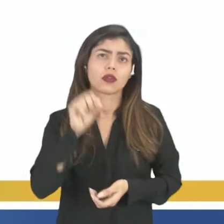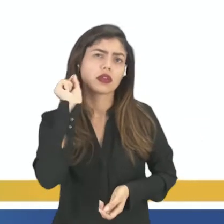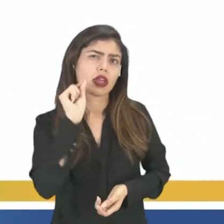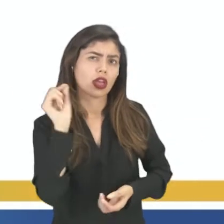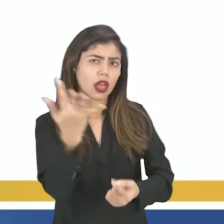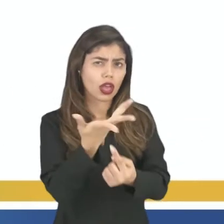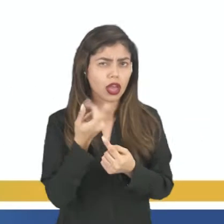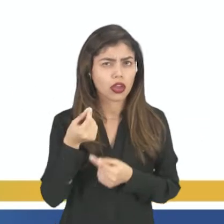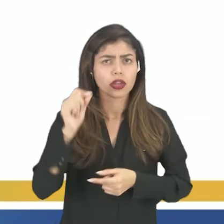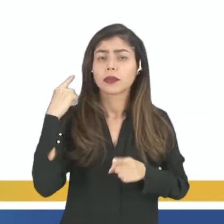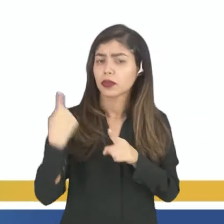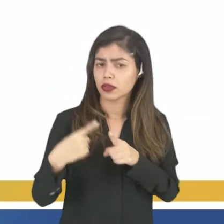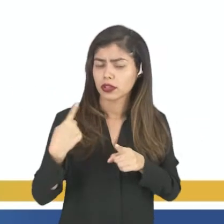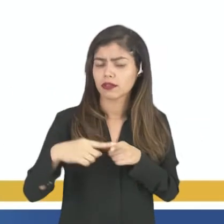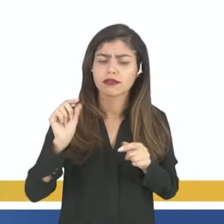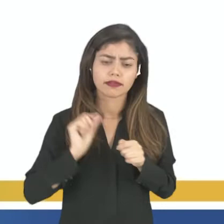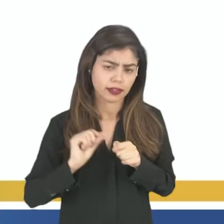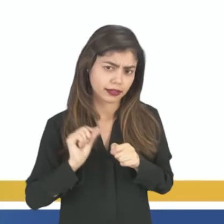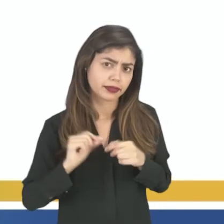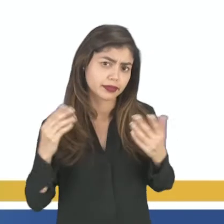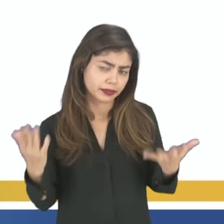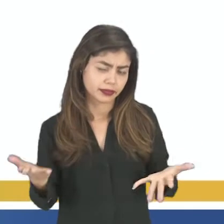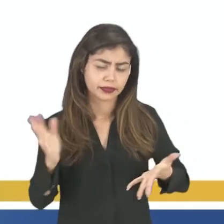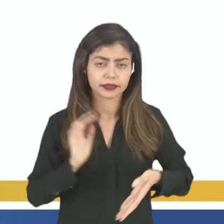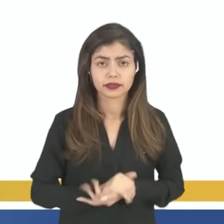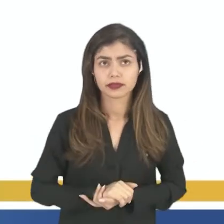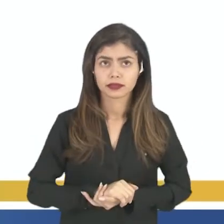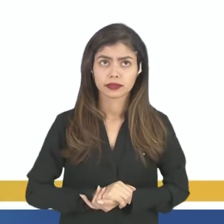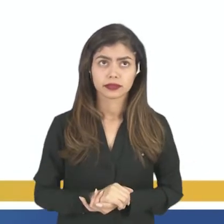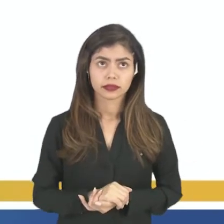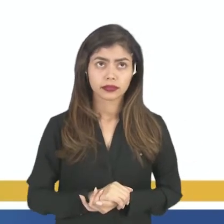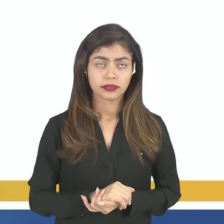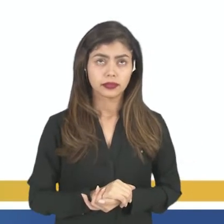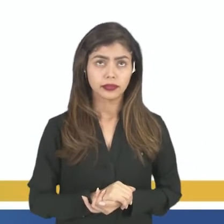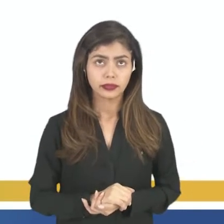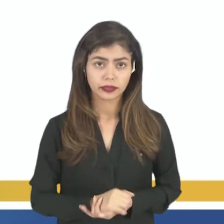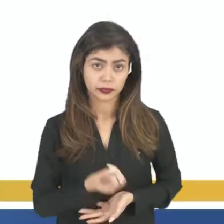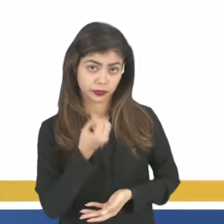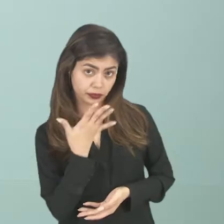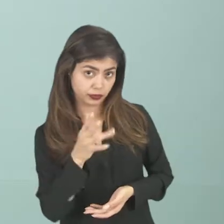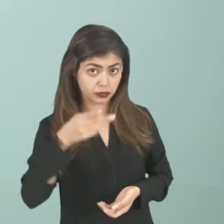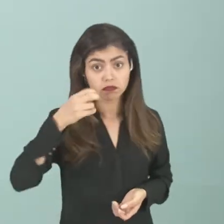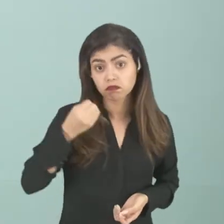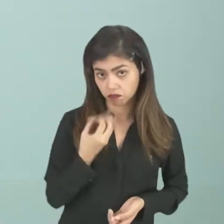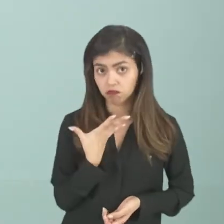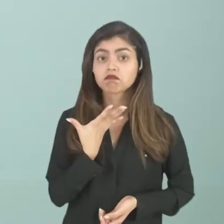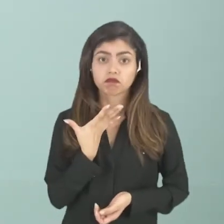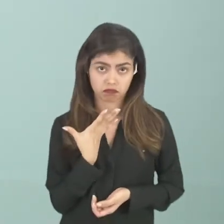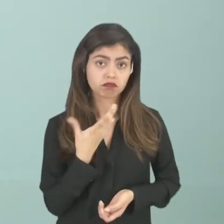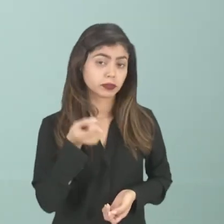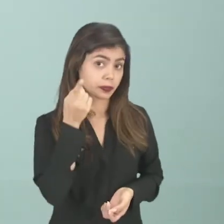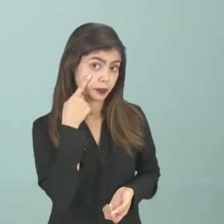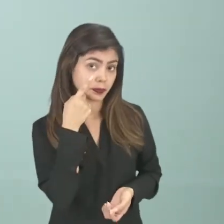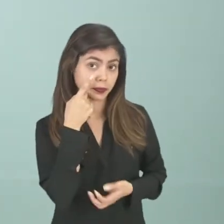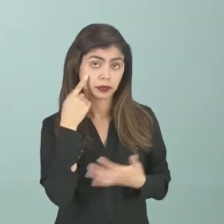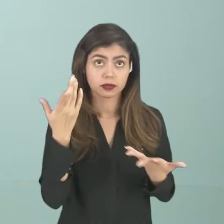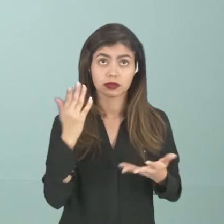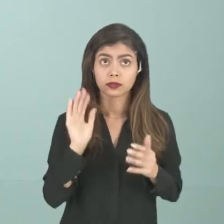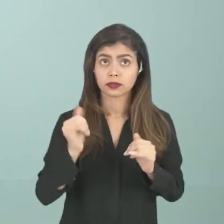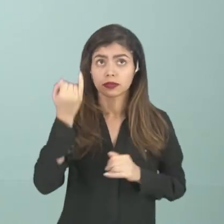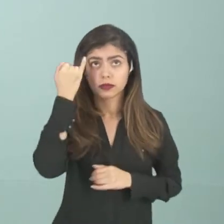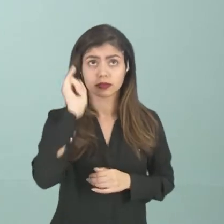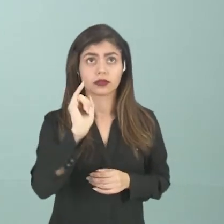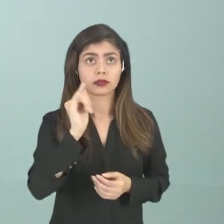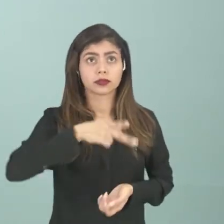é arte e por que a fazemos, né? Então, é bem interessante essa ideia tanto